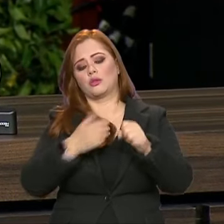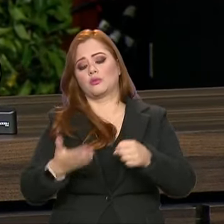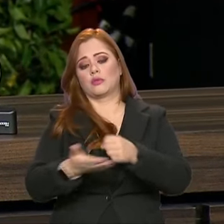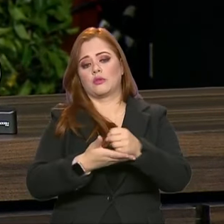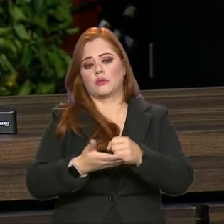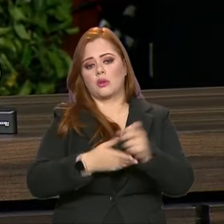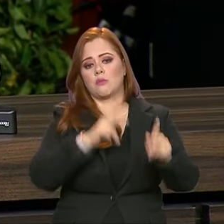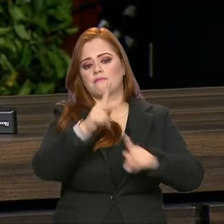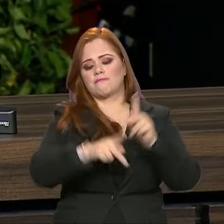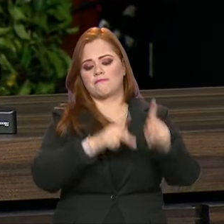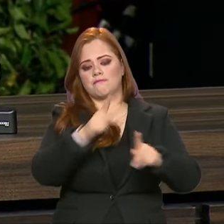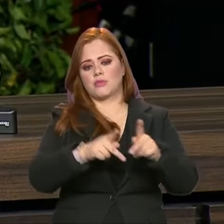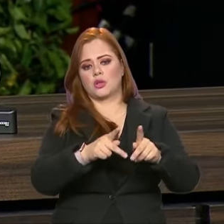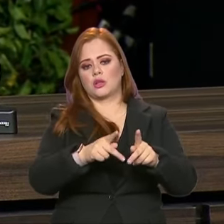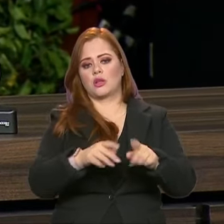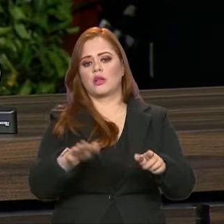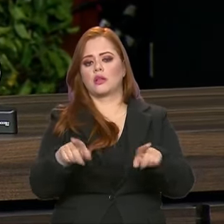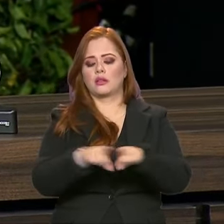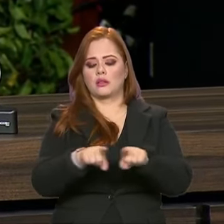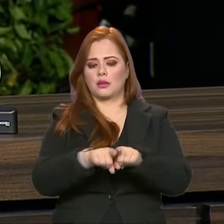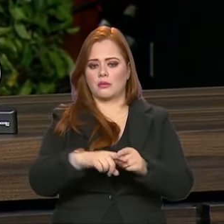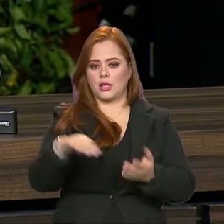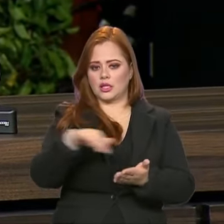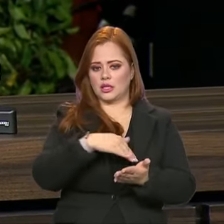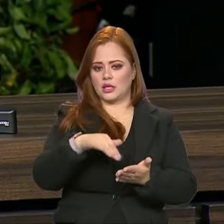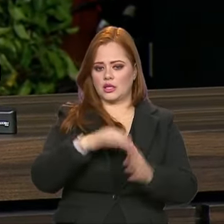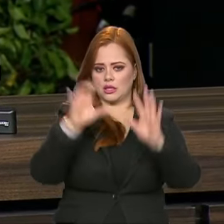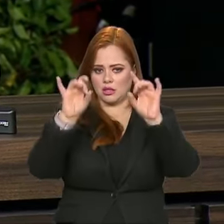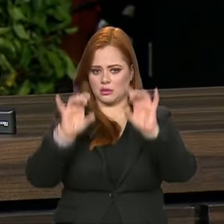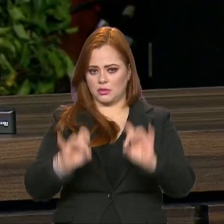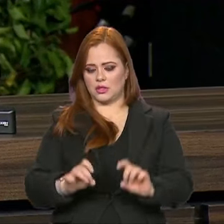Nacional dos Povos Indígenas e a Secretaria Especial de Saúde Indígena.